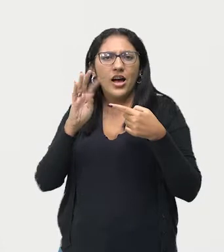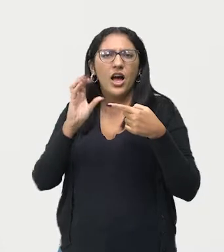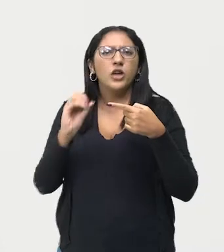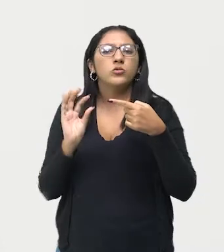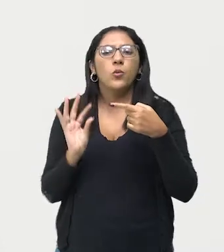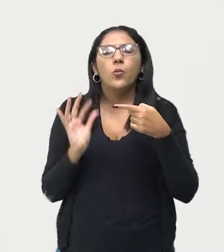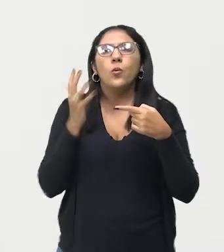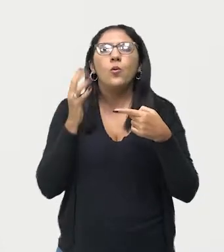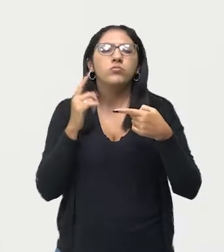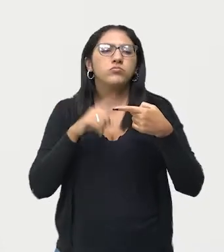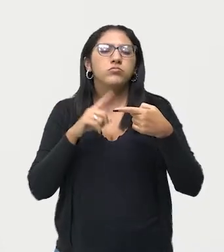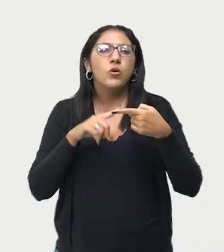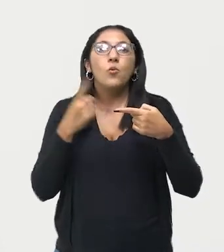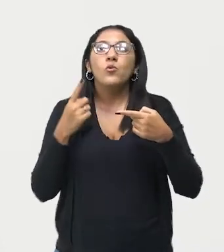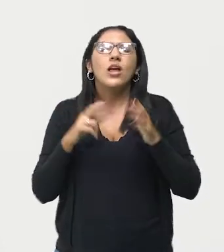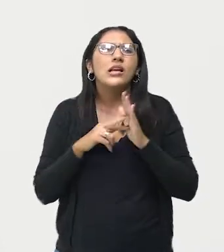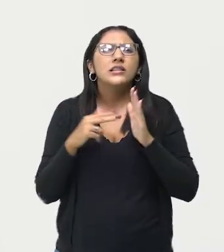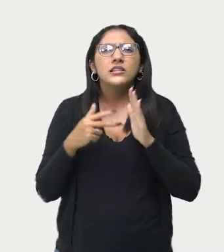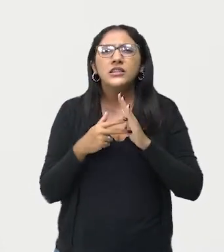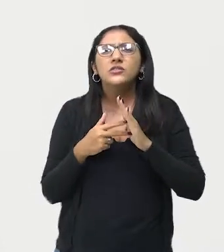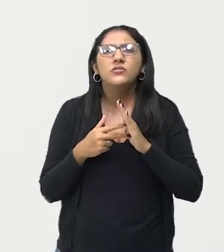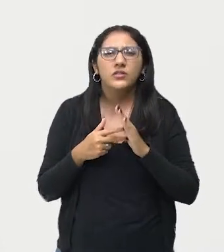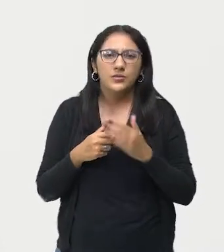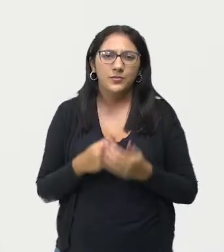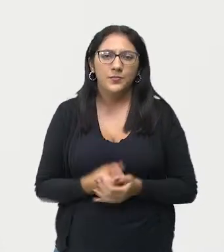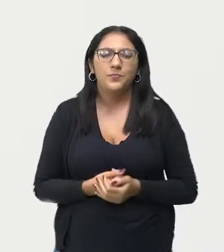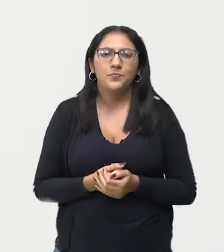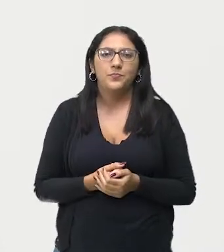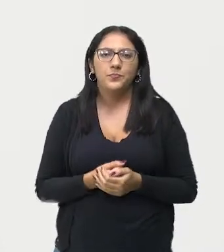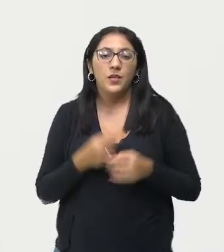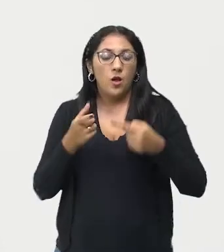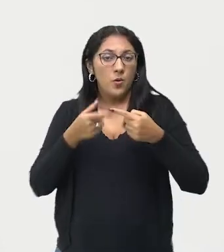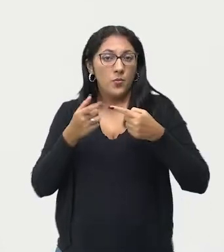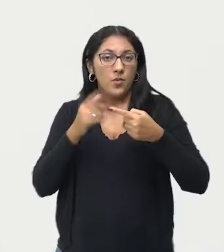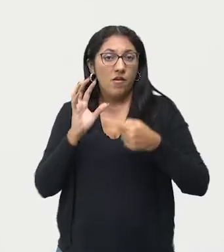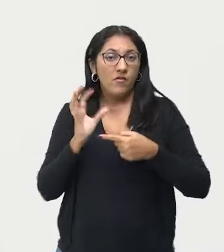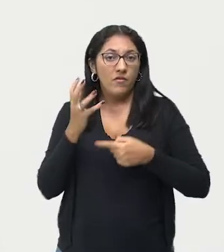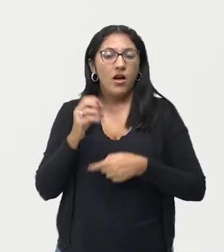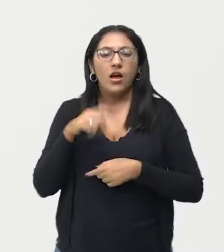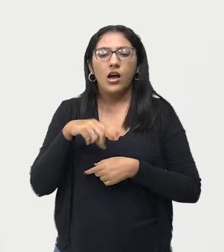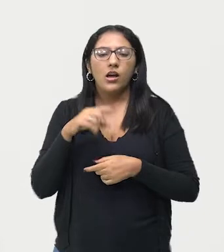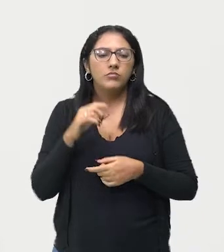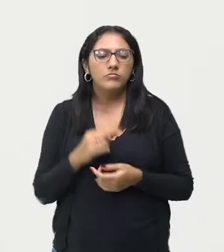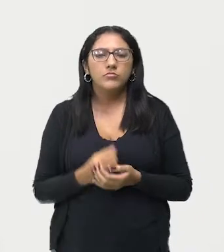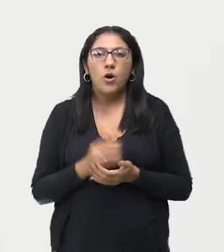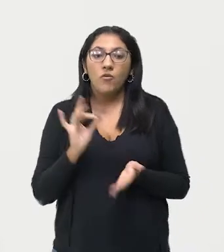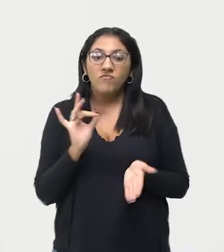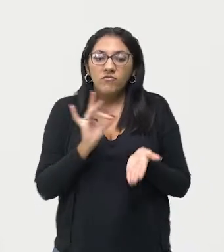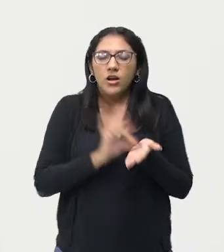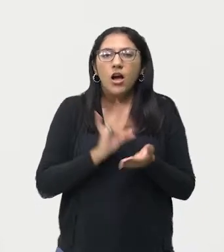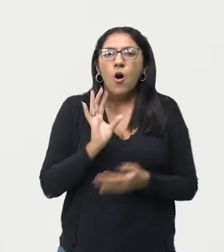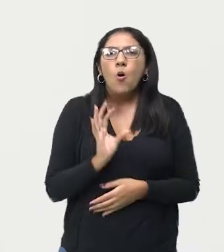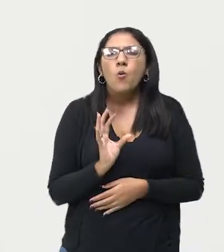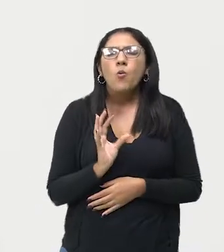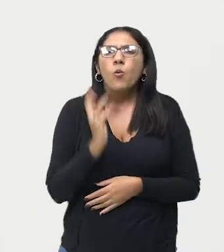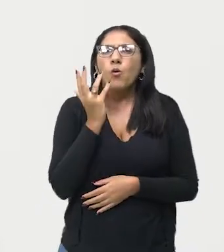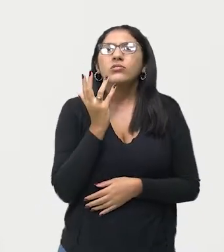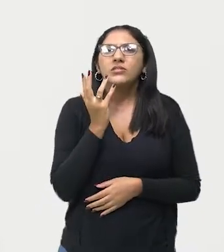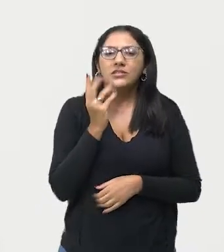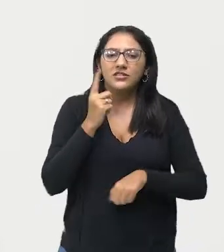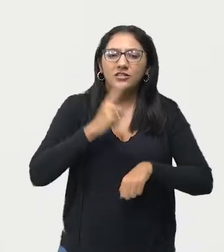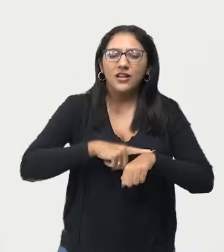fato. O que é fato, sétimo ano? Vamos lá. Fato é o evento, o